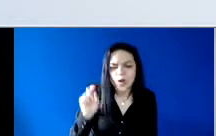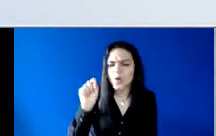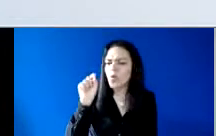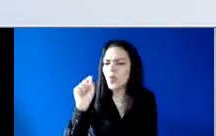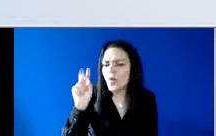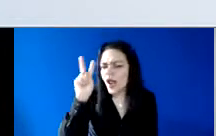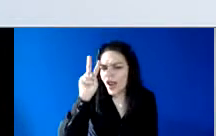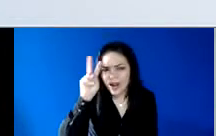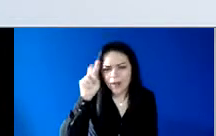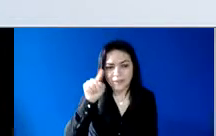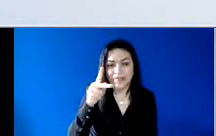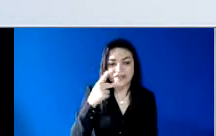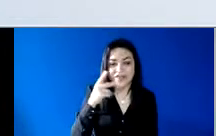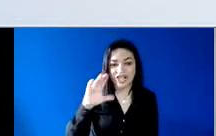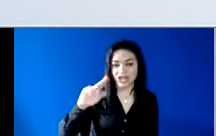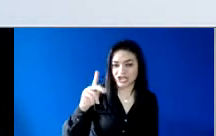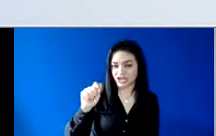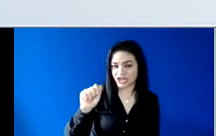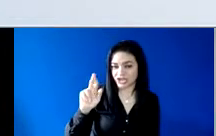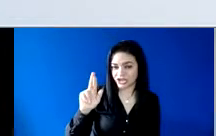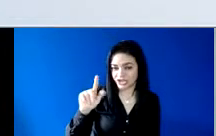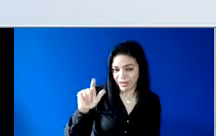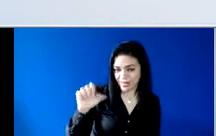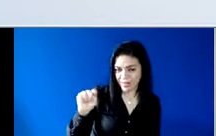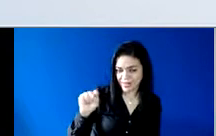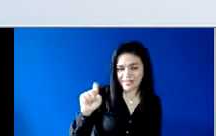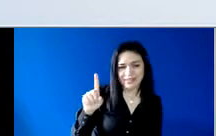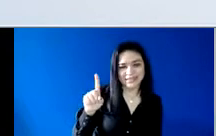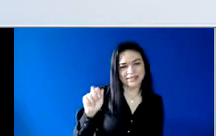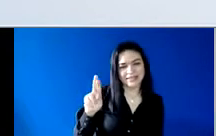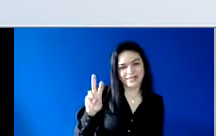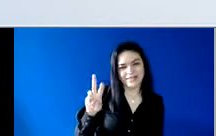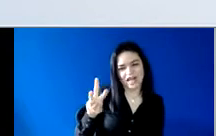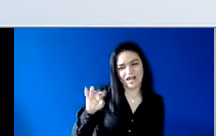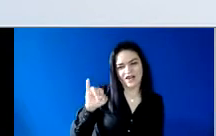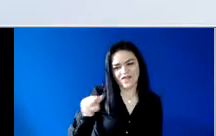do Charles Darwin, dizendo assim, olha, gente, nós estamos em permanente